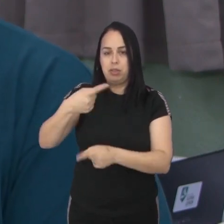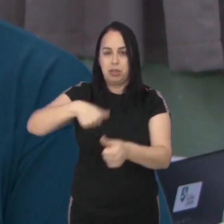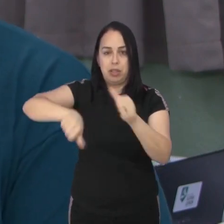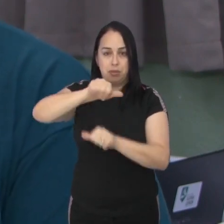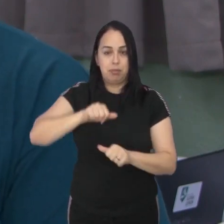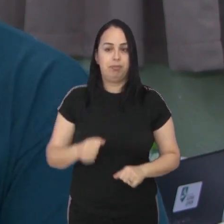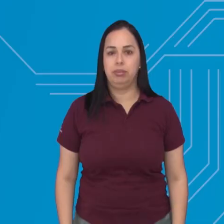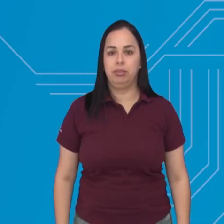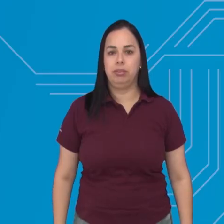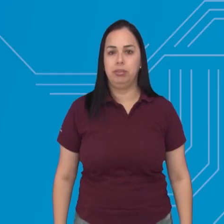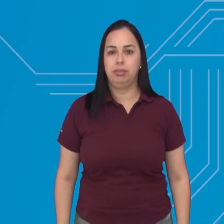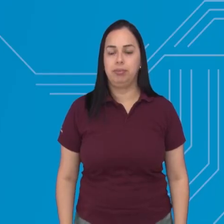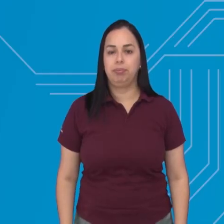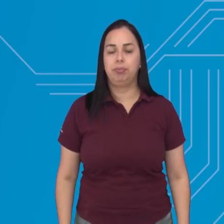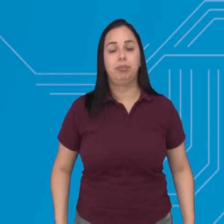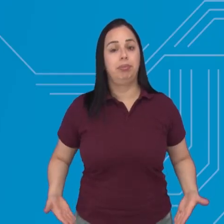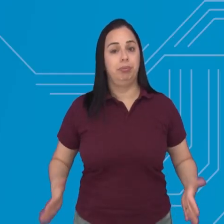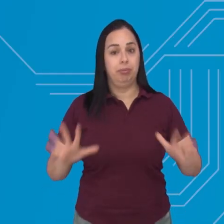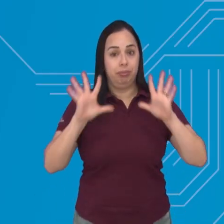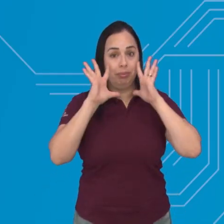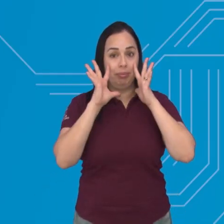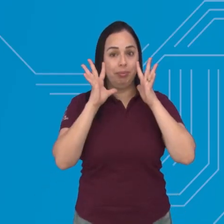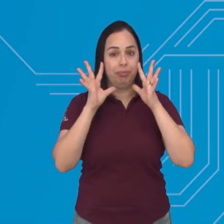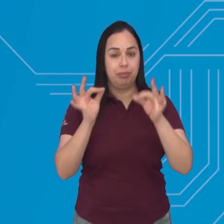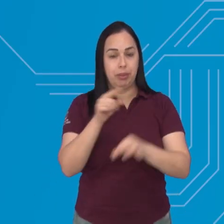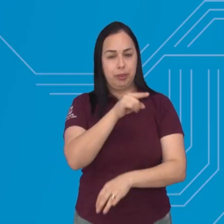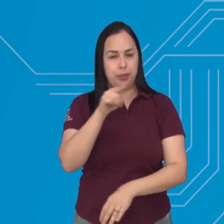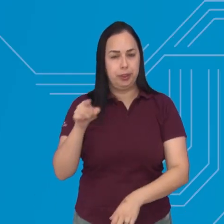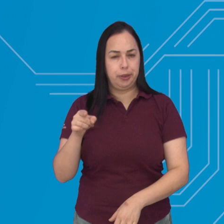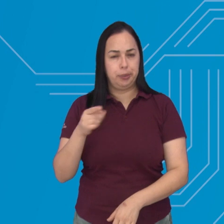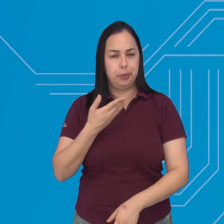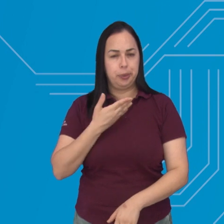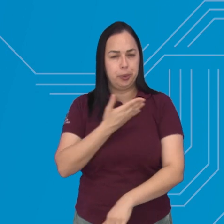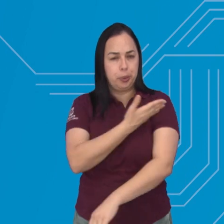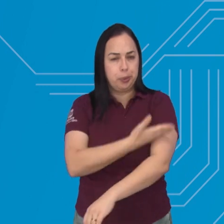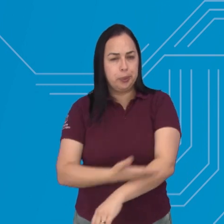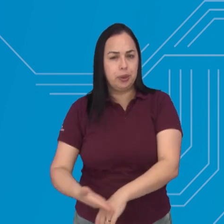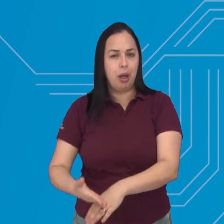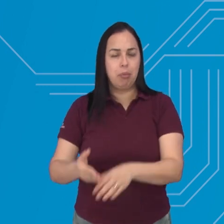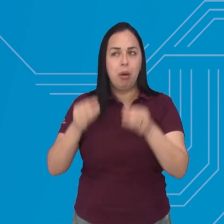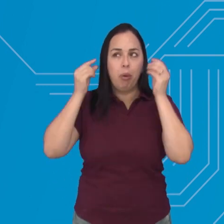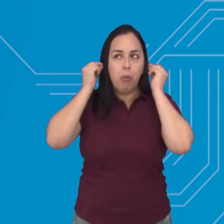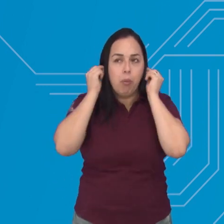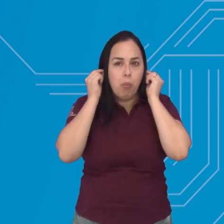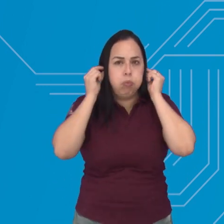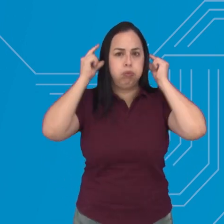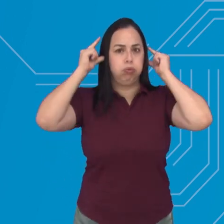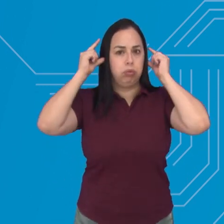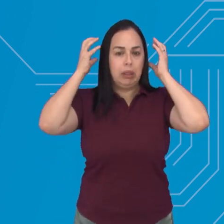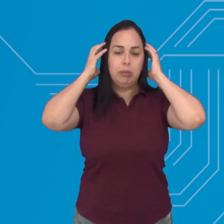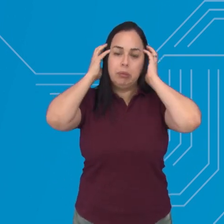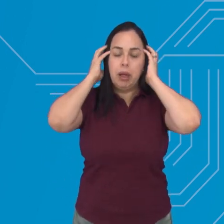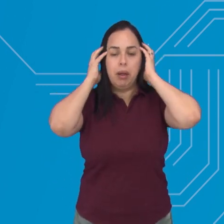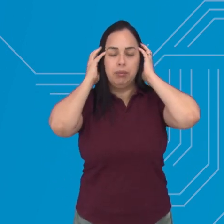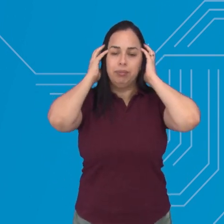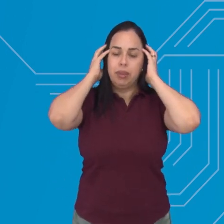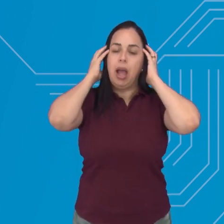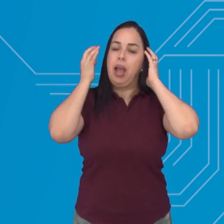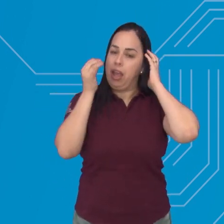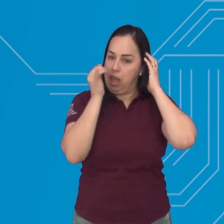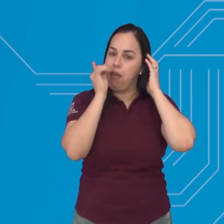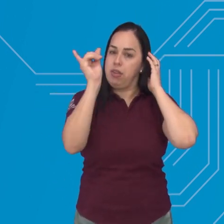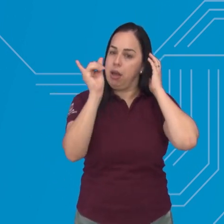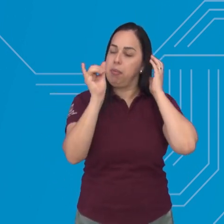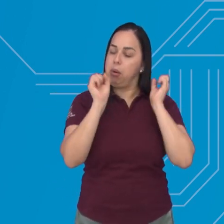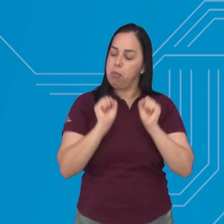a sociedade. E agora a gente faz um alerta. Você costuma ouvir fone de ouvido com volume muito alto? Melhor não, viu?